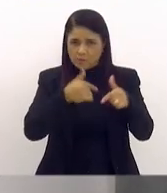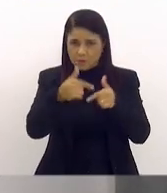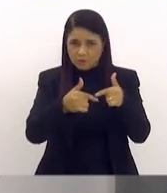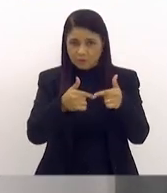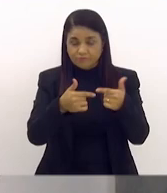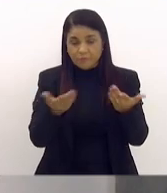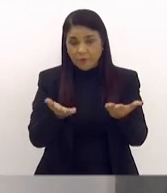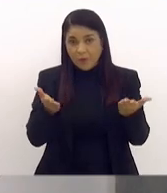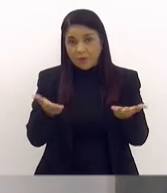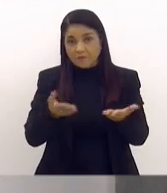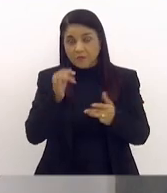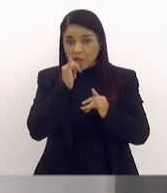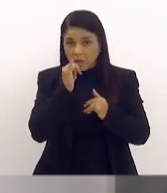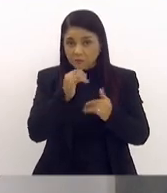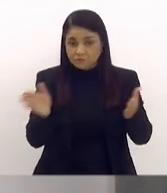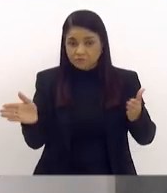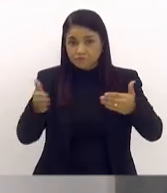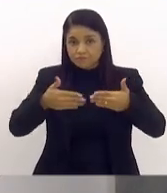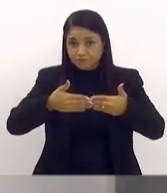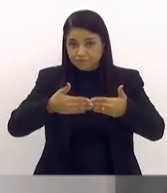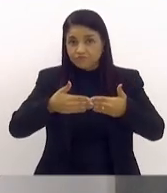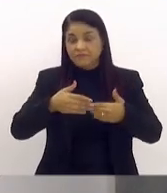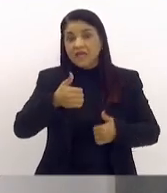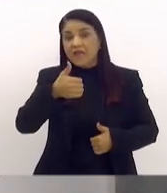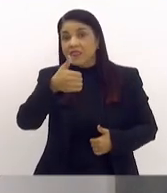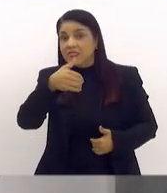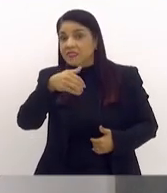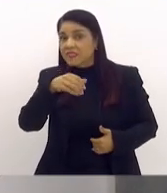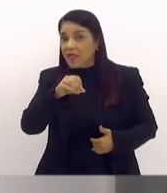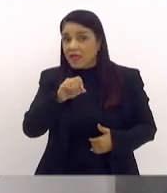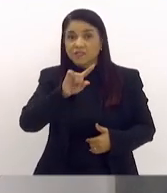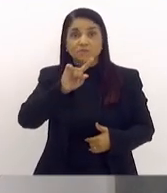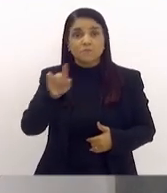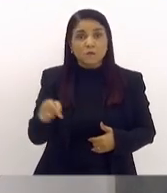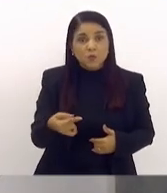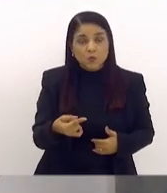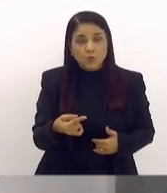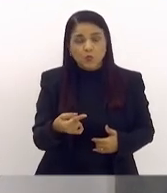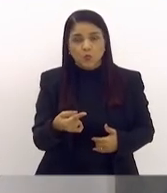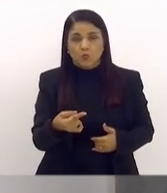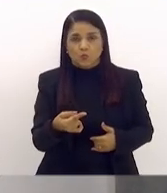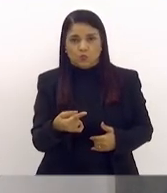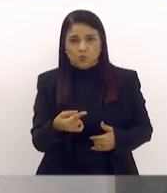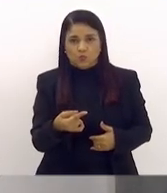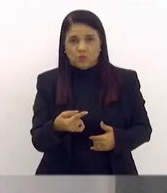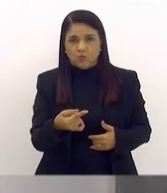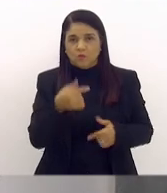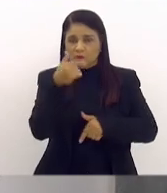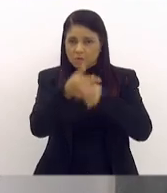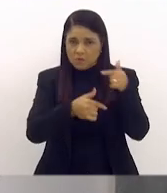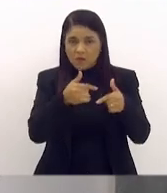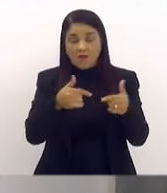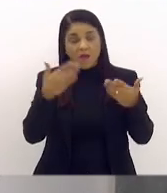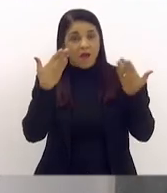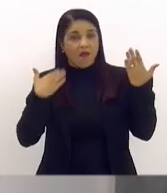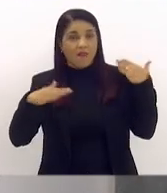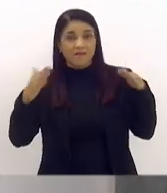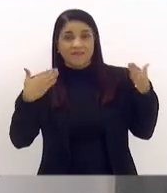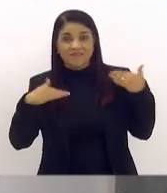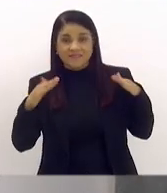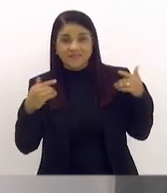fechar esse ano aí com cerca de 10.000 trabalhadores então nós temos Essa alegria não é de poder